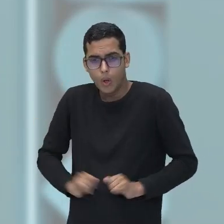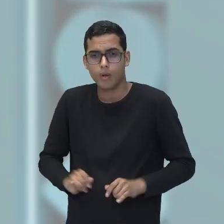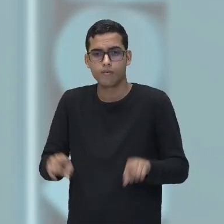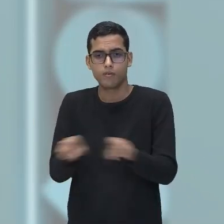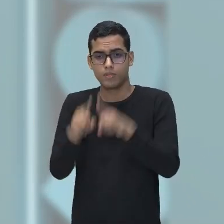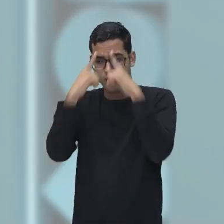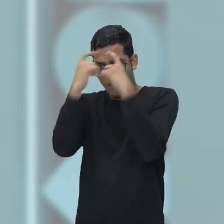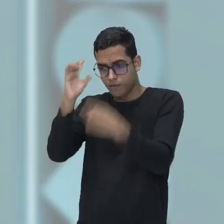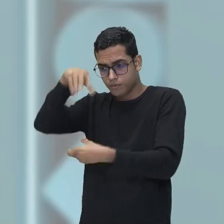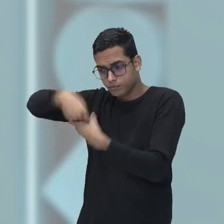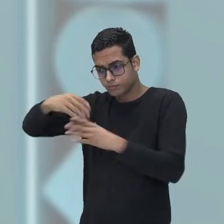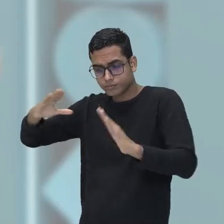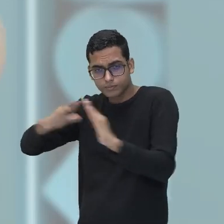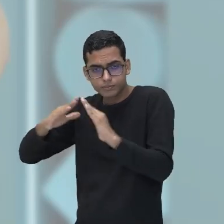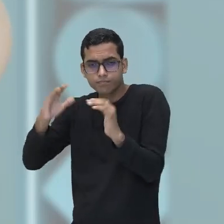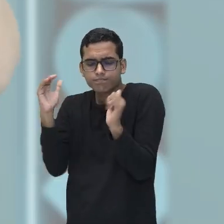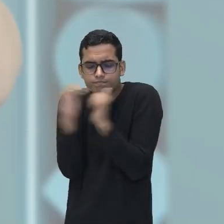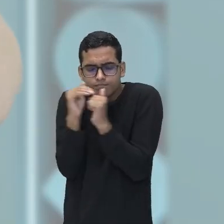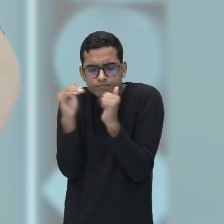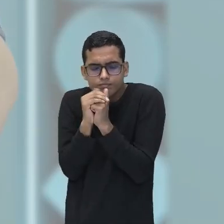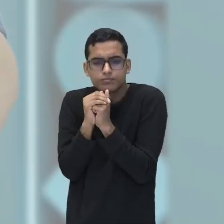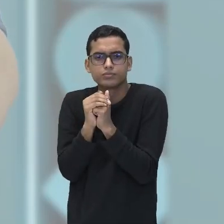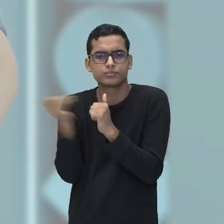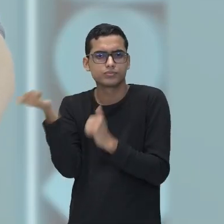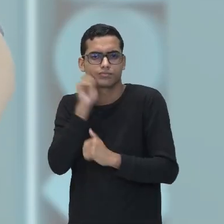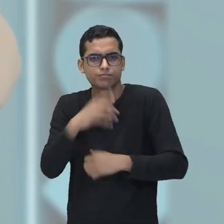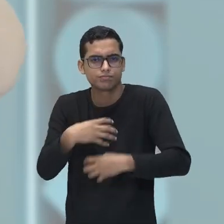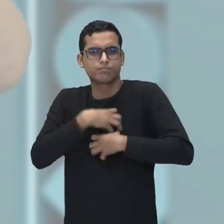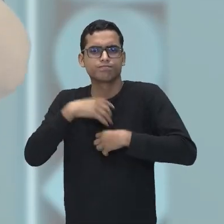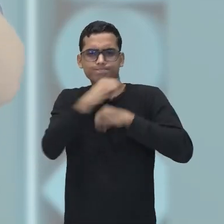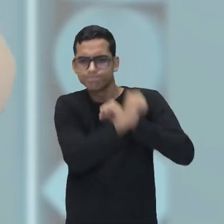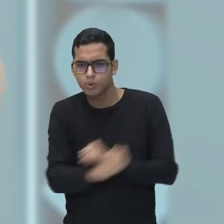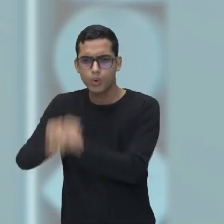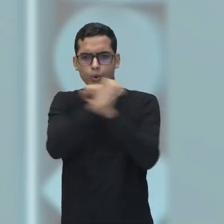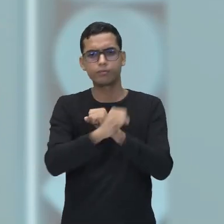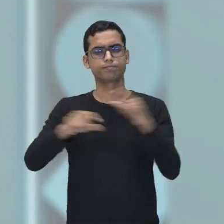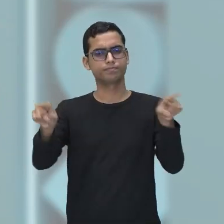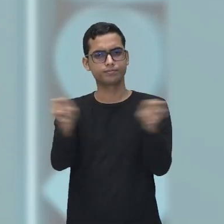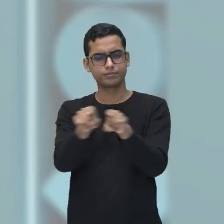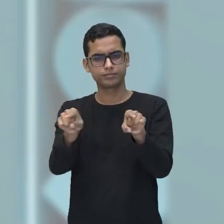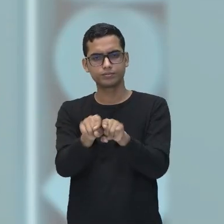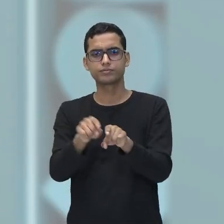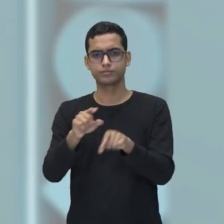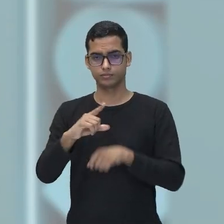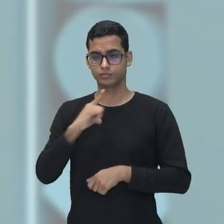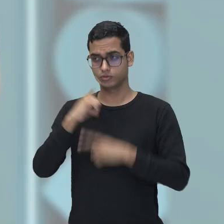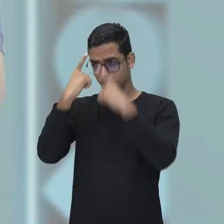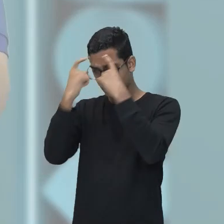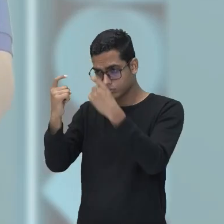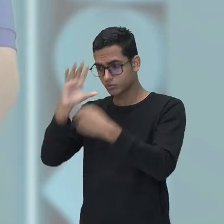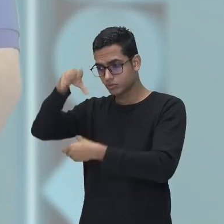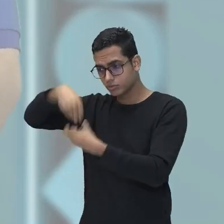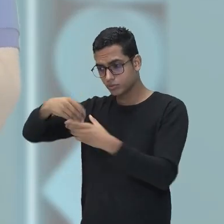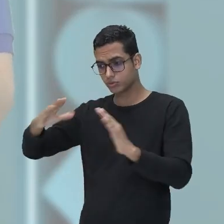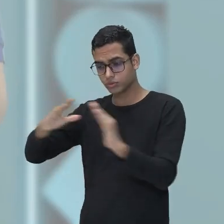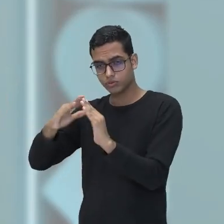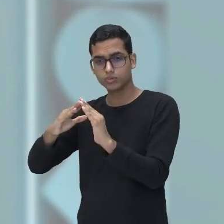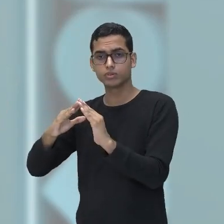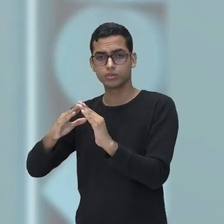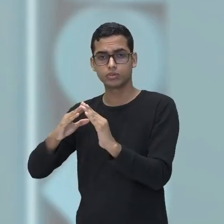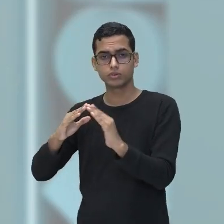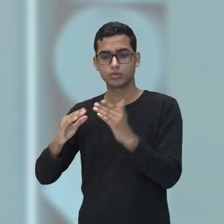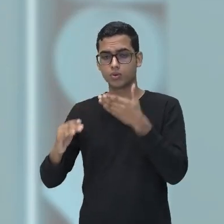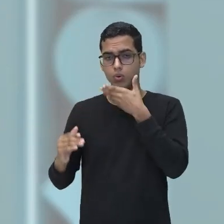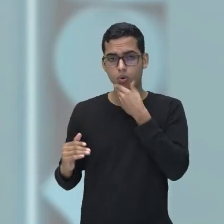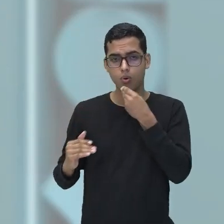e ela ora, na verdade, para sentir proteção e, ao mesmo tempo em que ela não quer que o